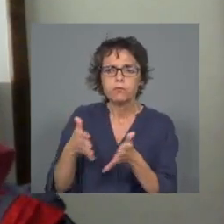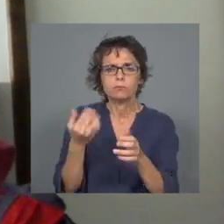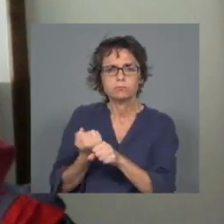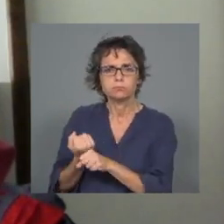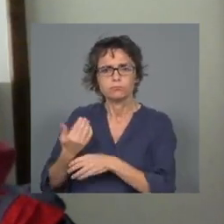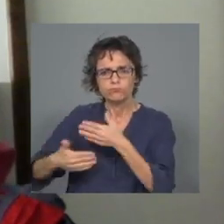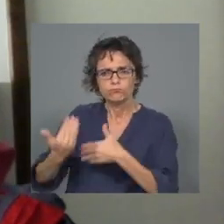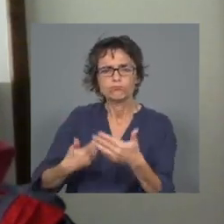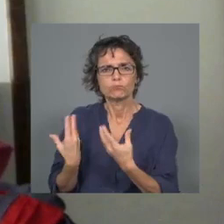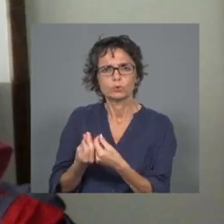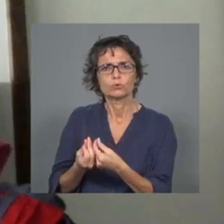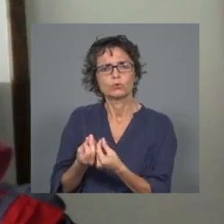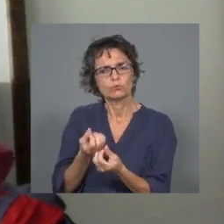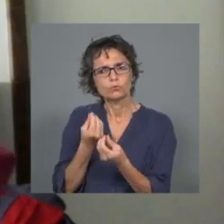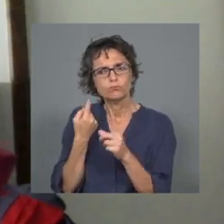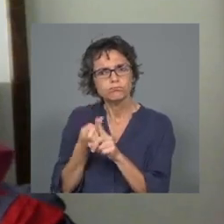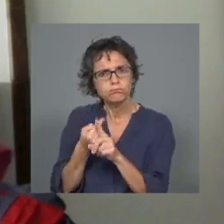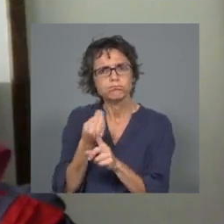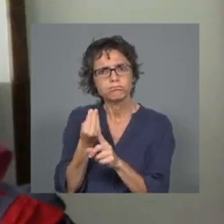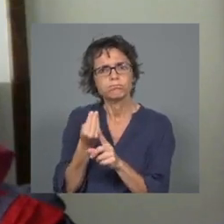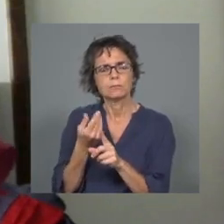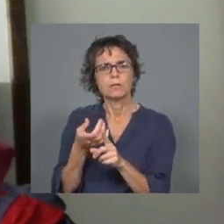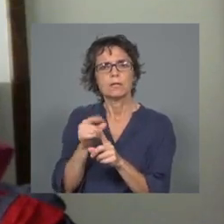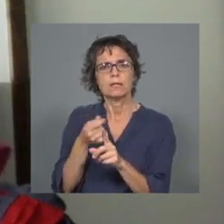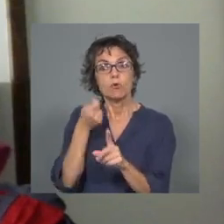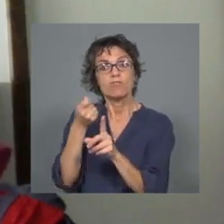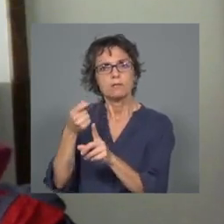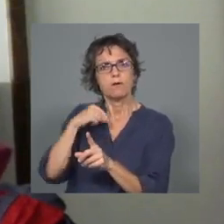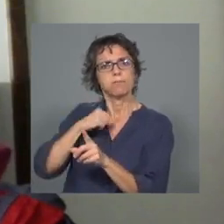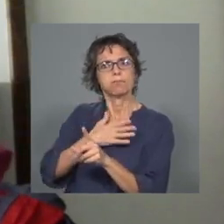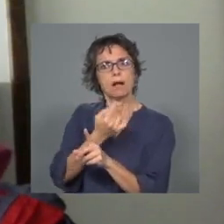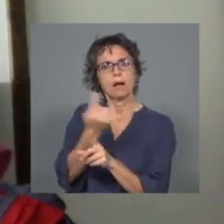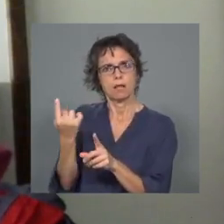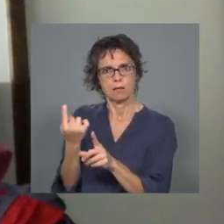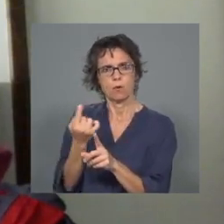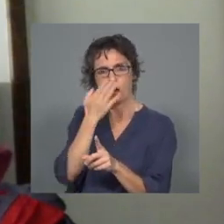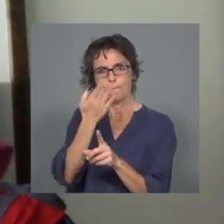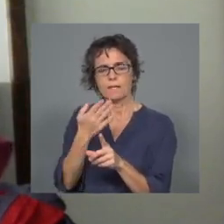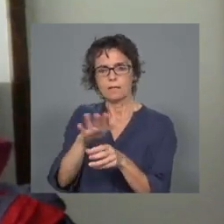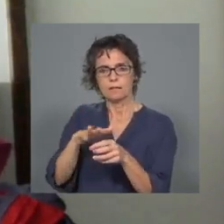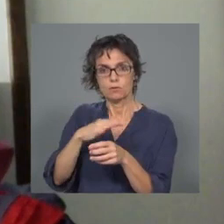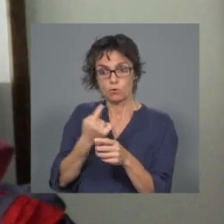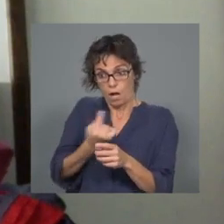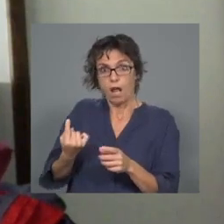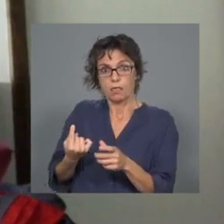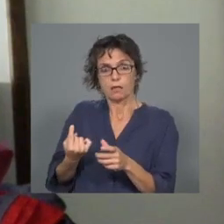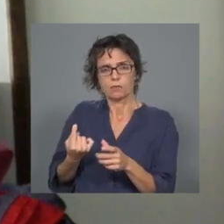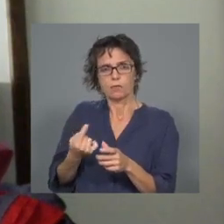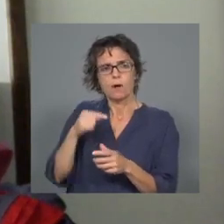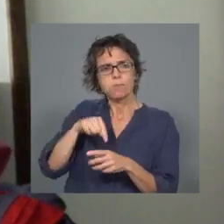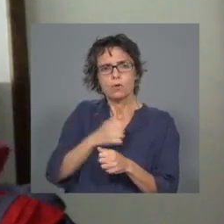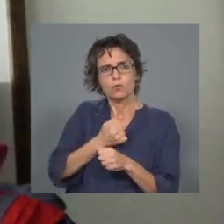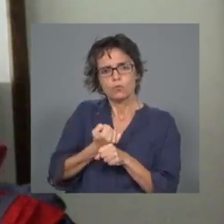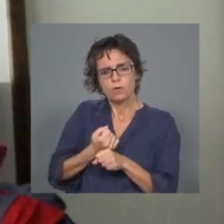frutífero e tem desafiado a cada um, na sua circunstância onde trabalha, de facto a pensar de